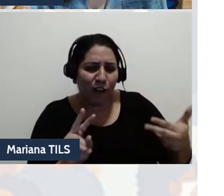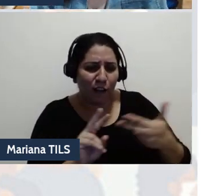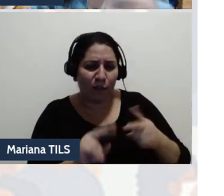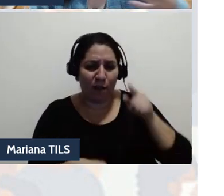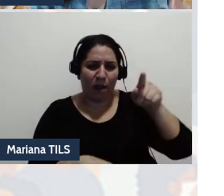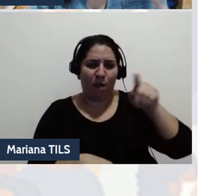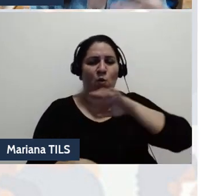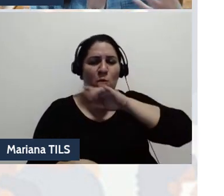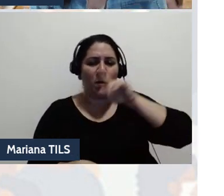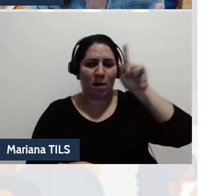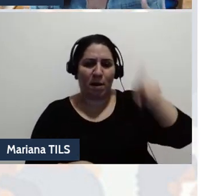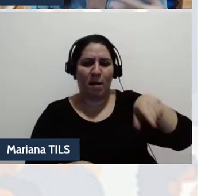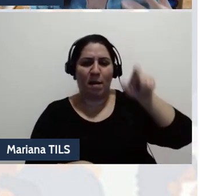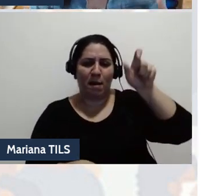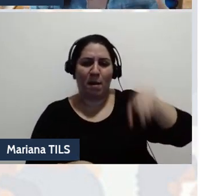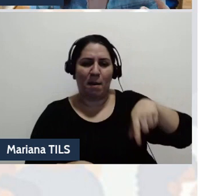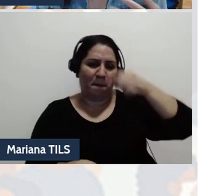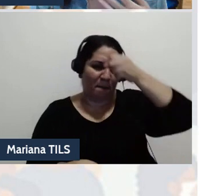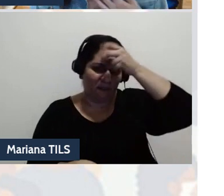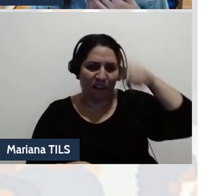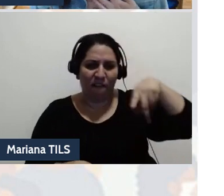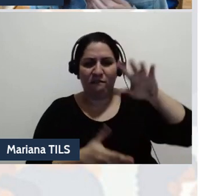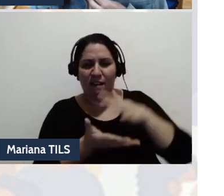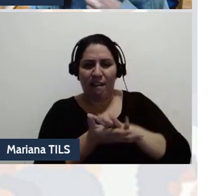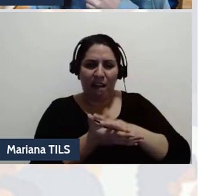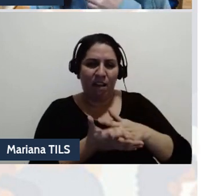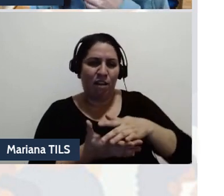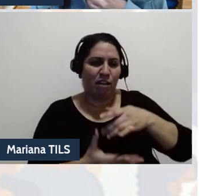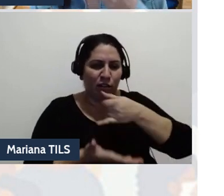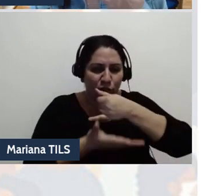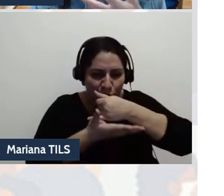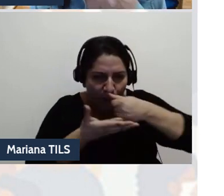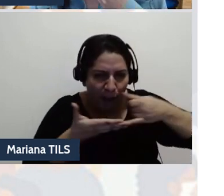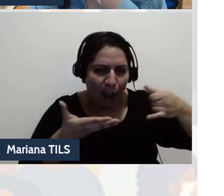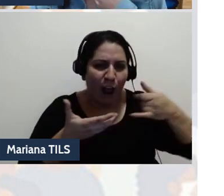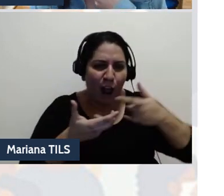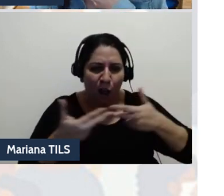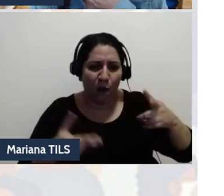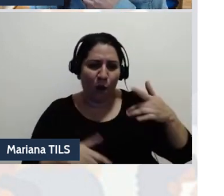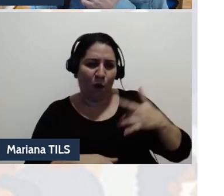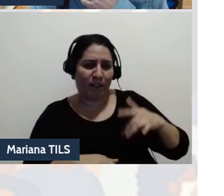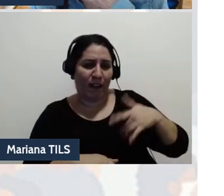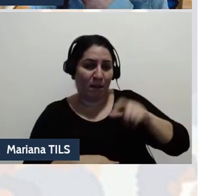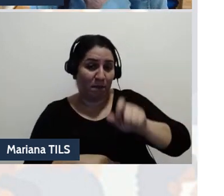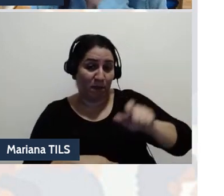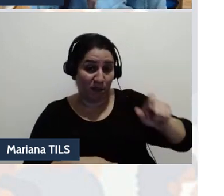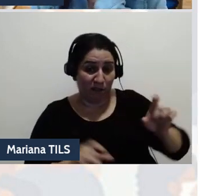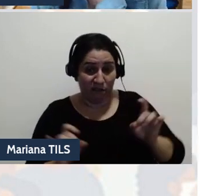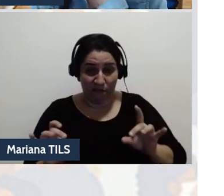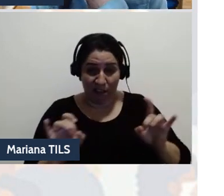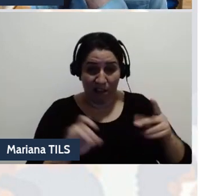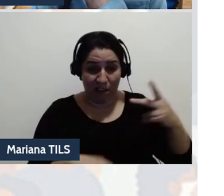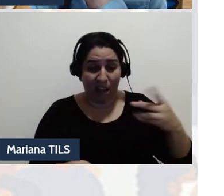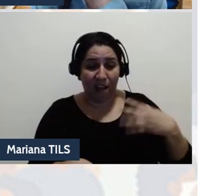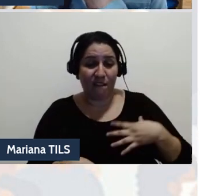prefeito ia para o sambódromo, para Portela, sambar e cheirar a cocaína dele, enquanto o coitadinho que tinha que vender para levar o sustento para os filhos não podia vender porque